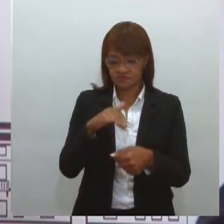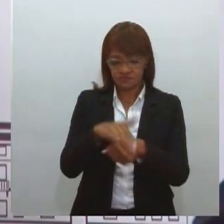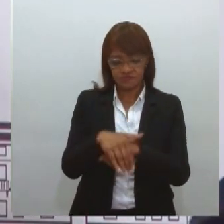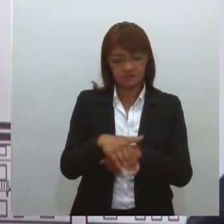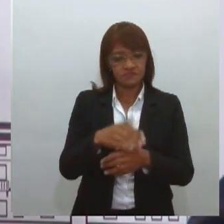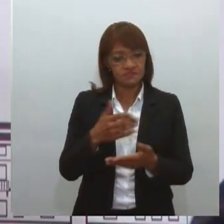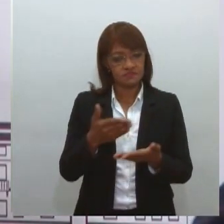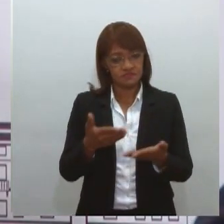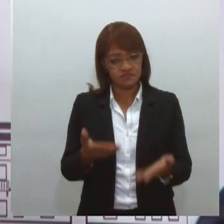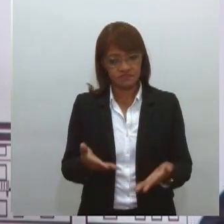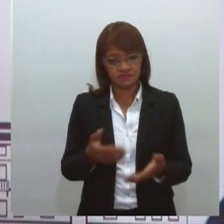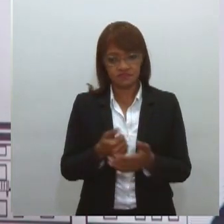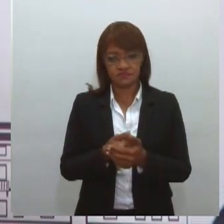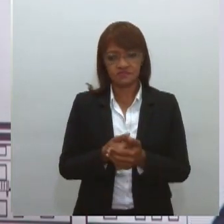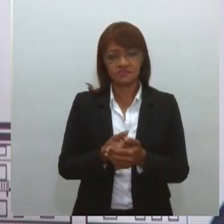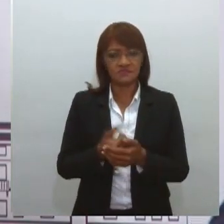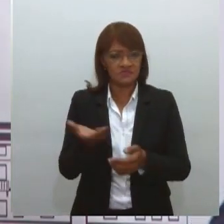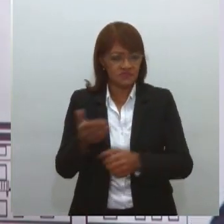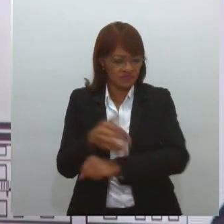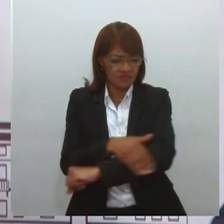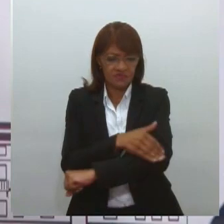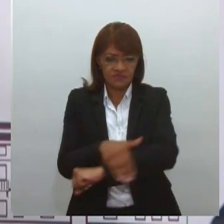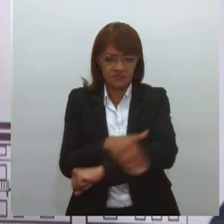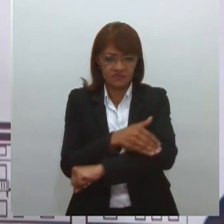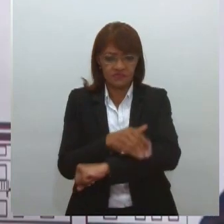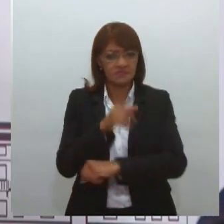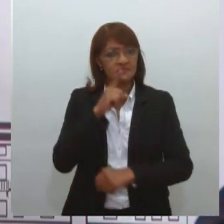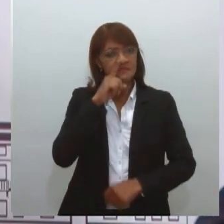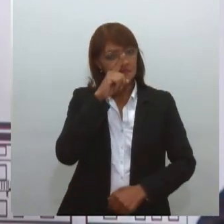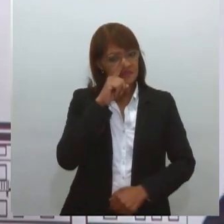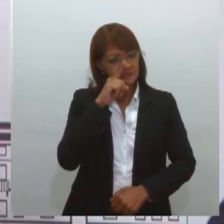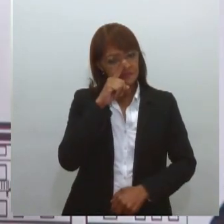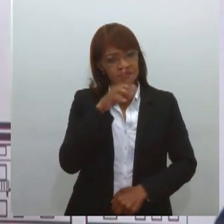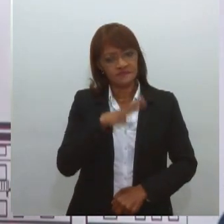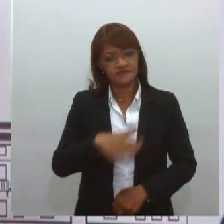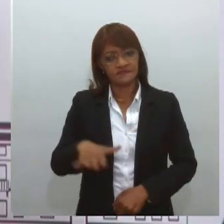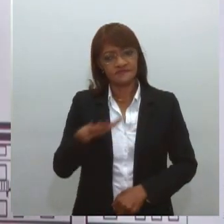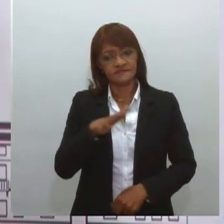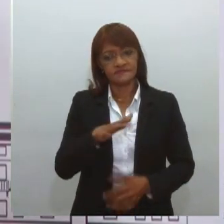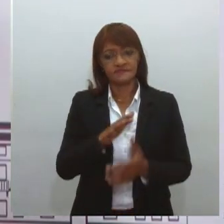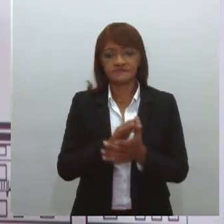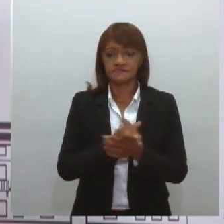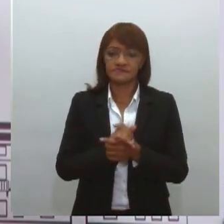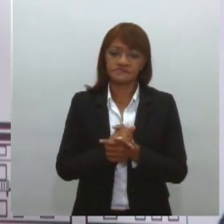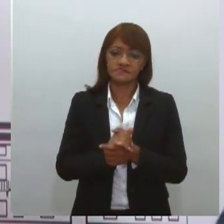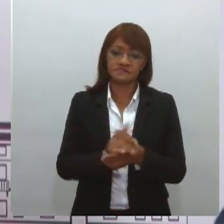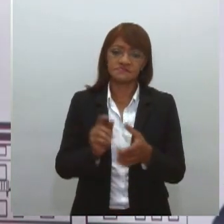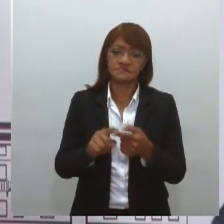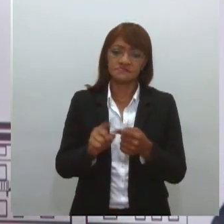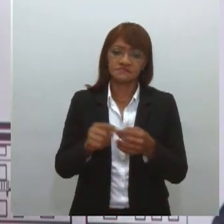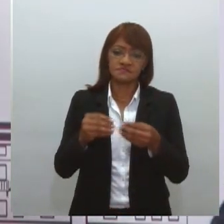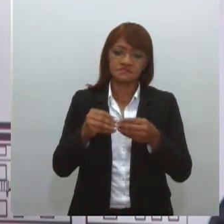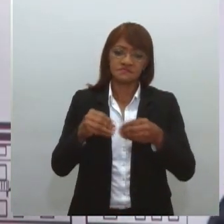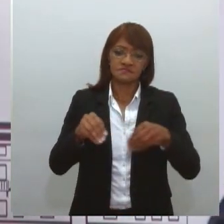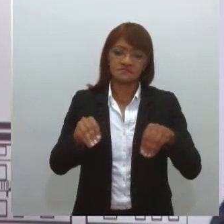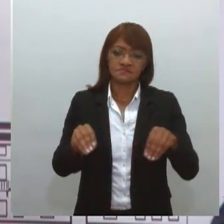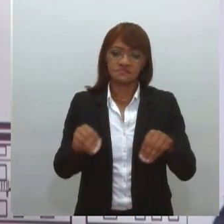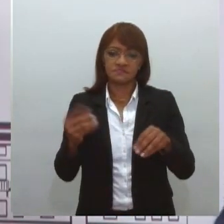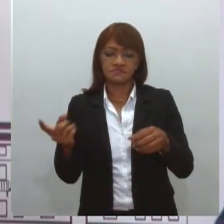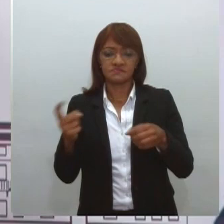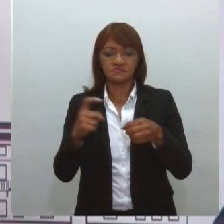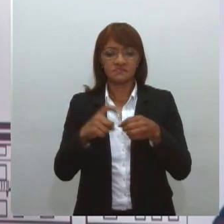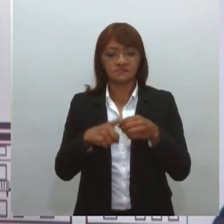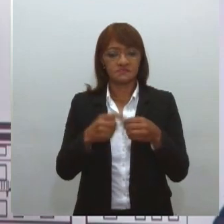meio fio, né, que é, além de perigoso, né, acaba prejudicando, né, o retorno deles e